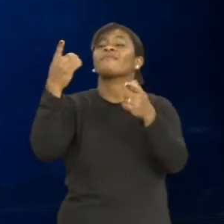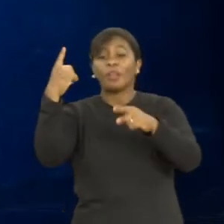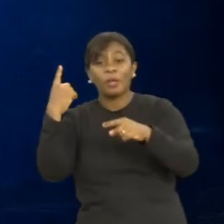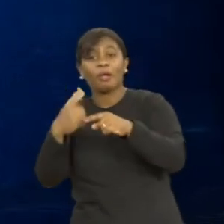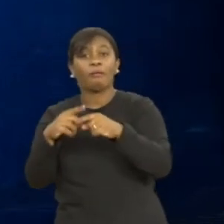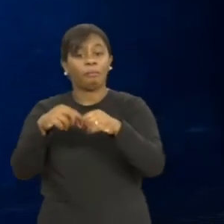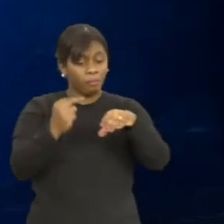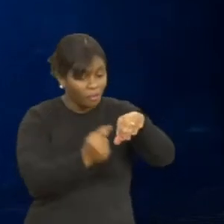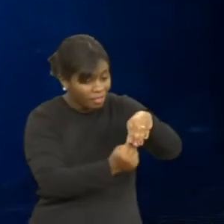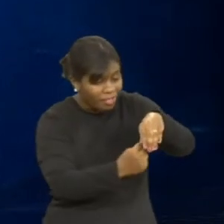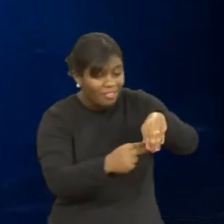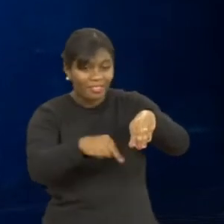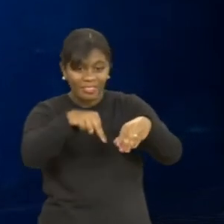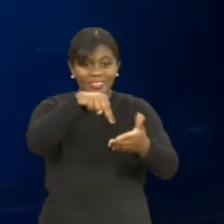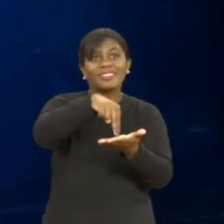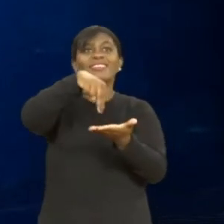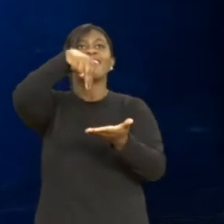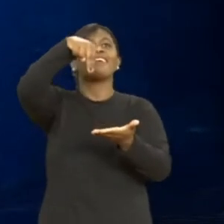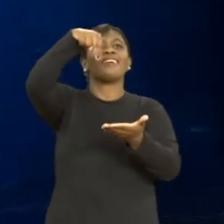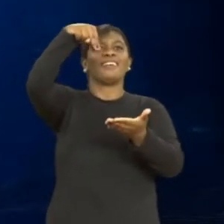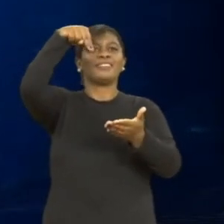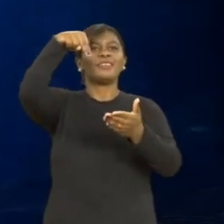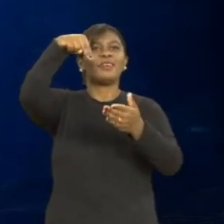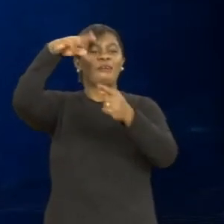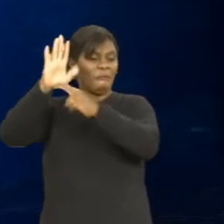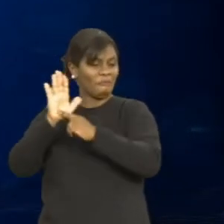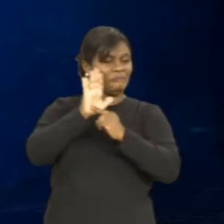ressuscitaste, porque ressuscitaste,